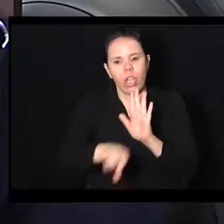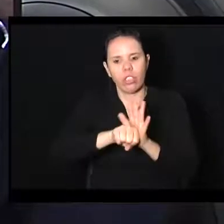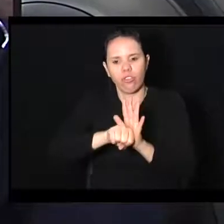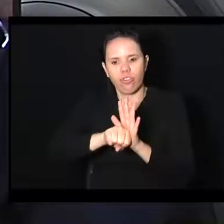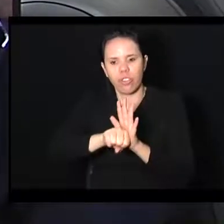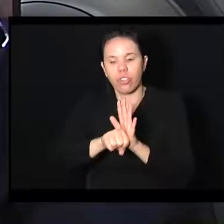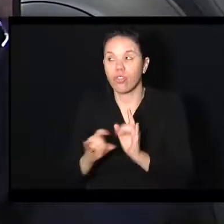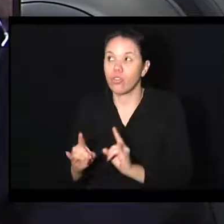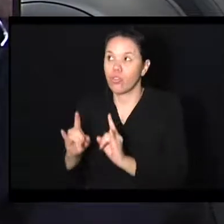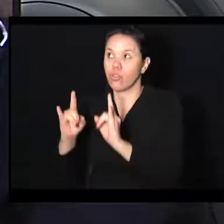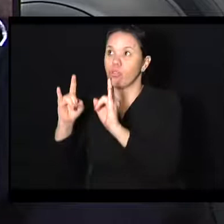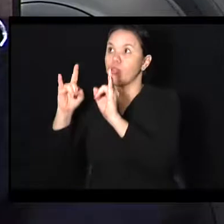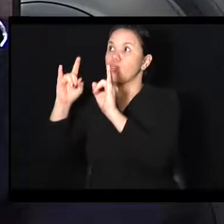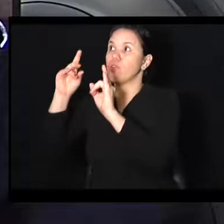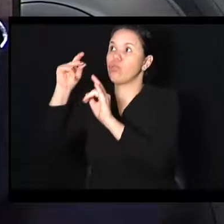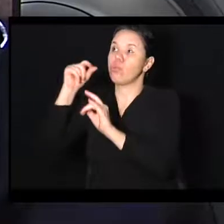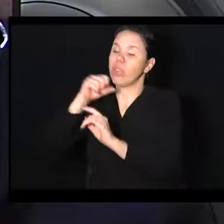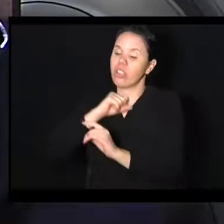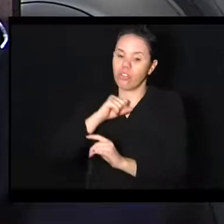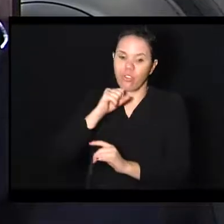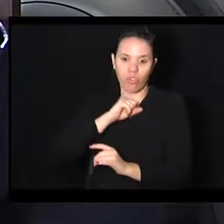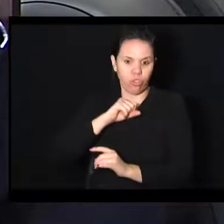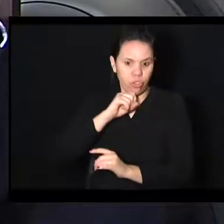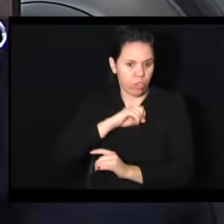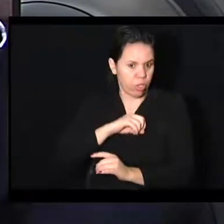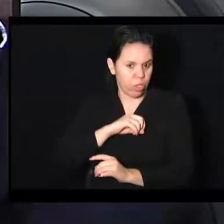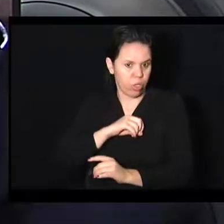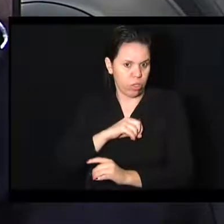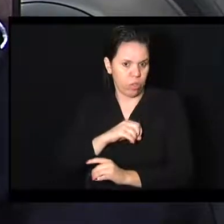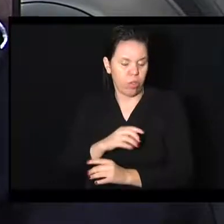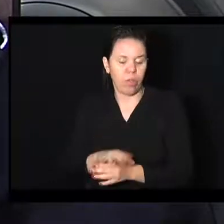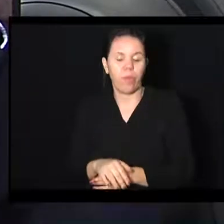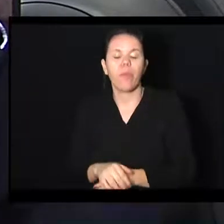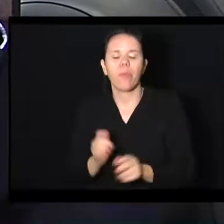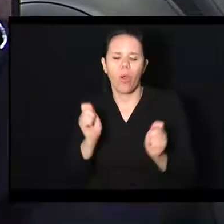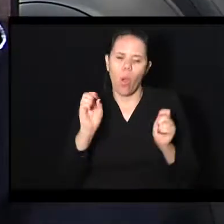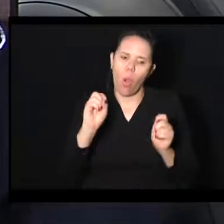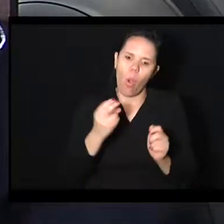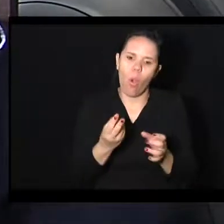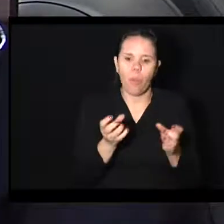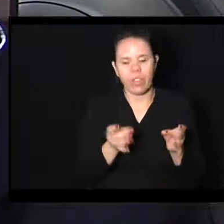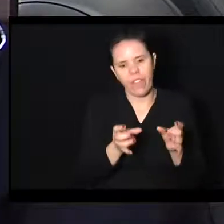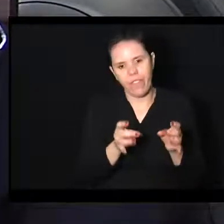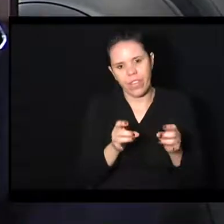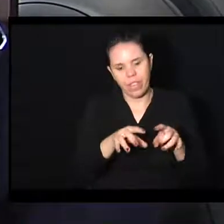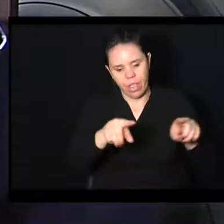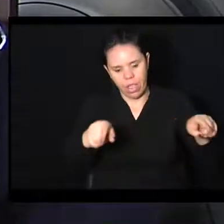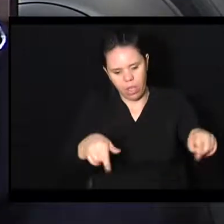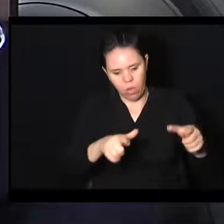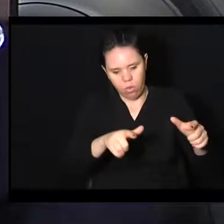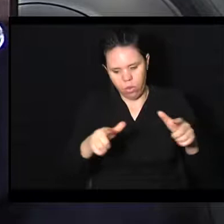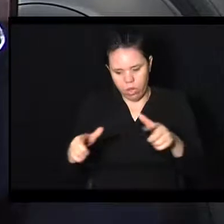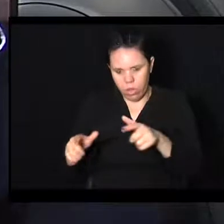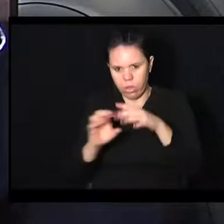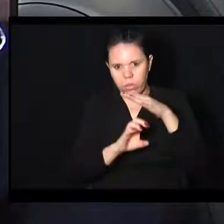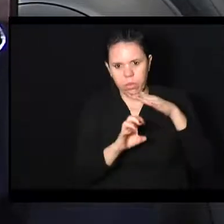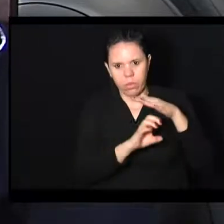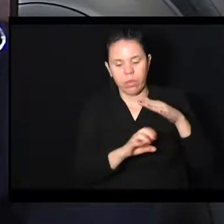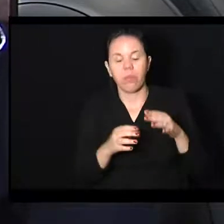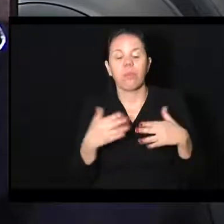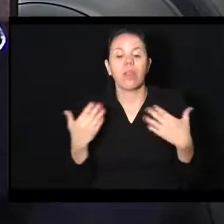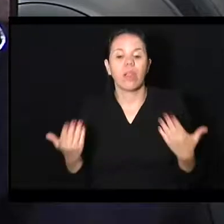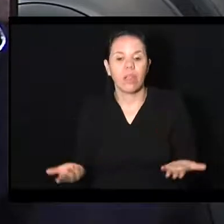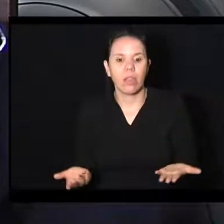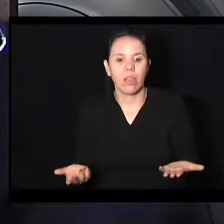tombados de poder vender áreas para empresários para o aumentativo